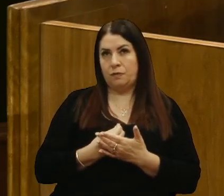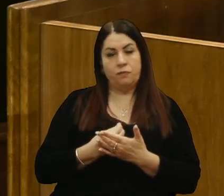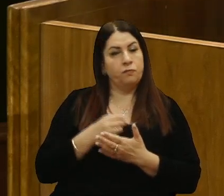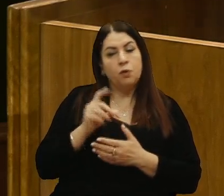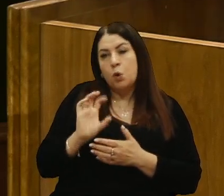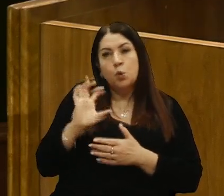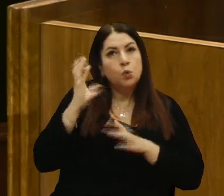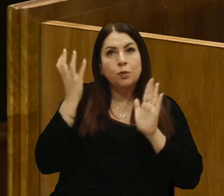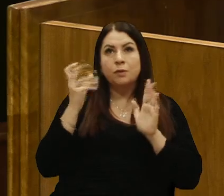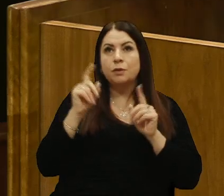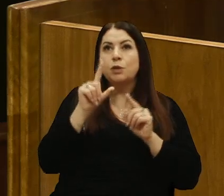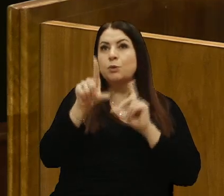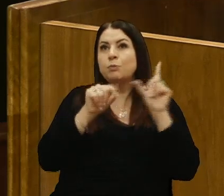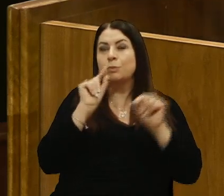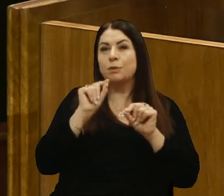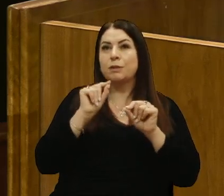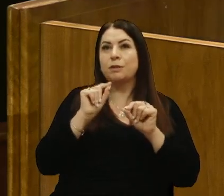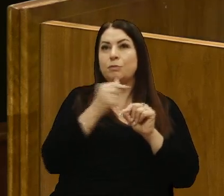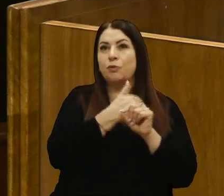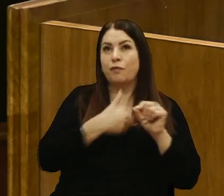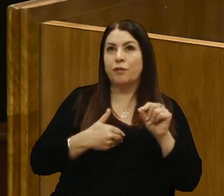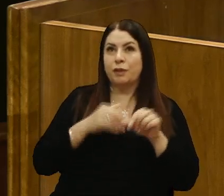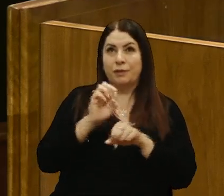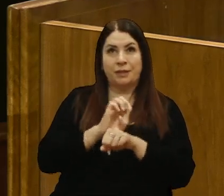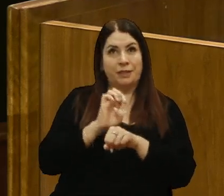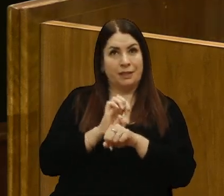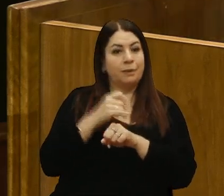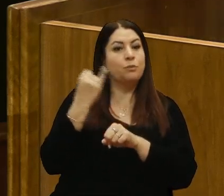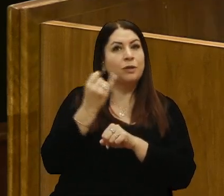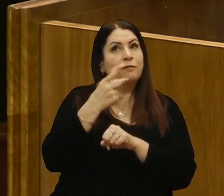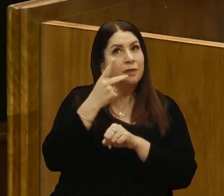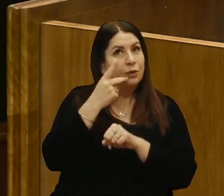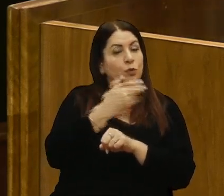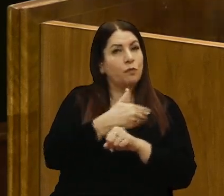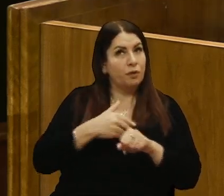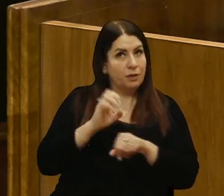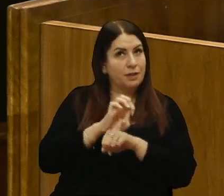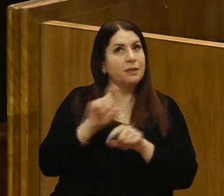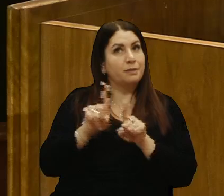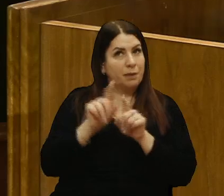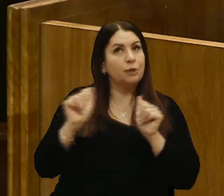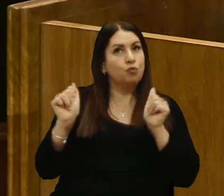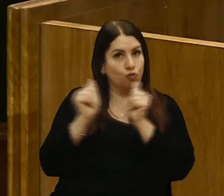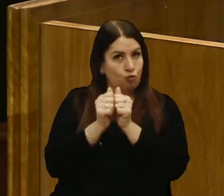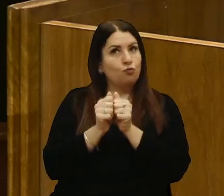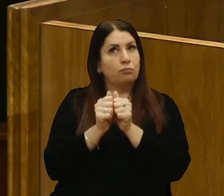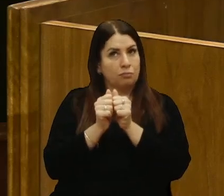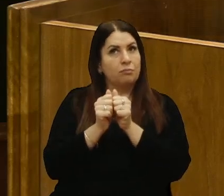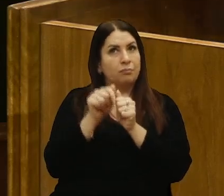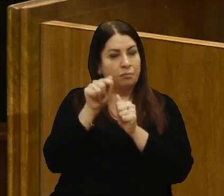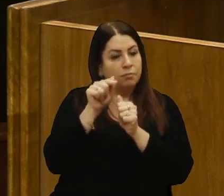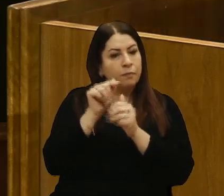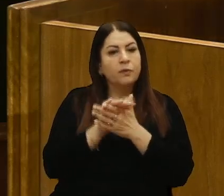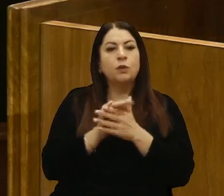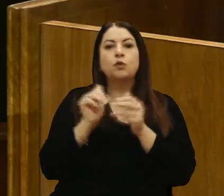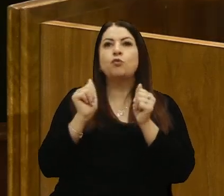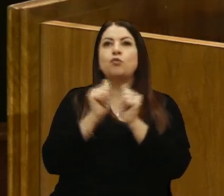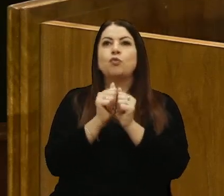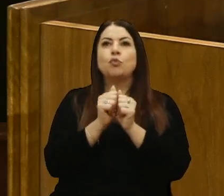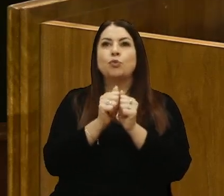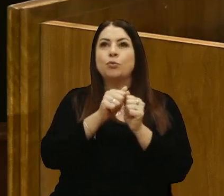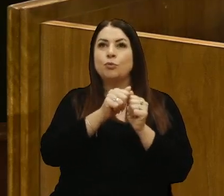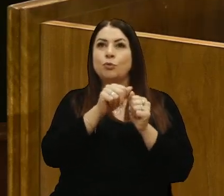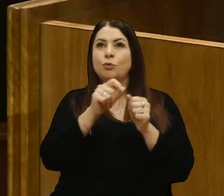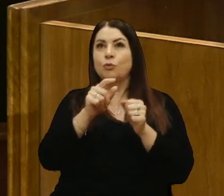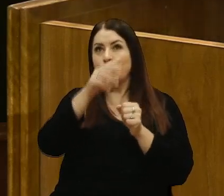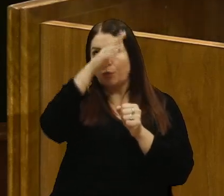solução que, optada pelo governo do Estado, é importante dizer que o governo do Estado também está nessa medida, junto com o governo